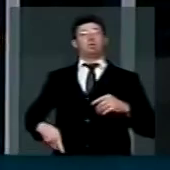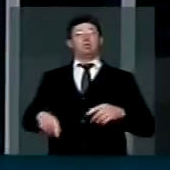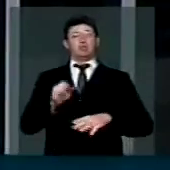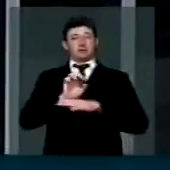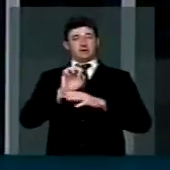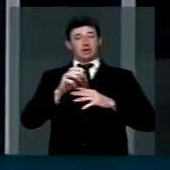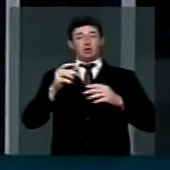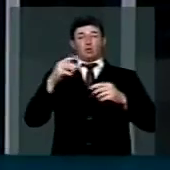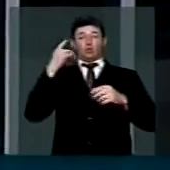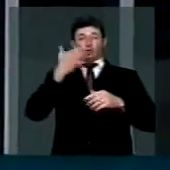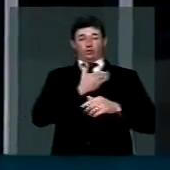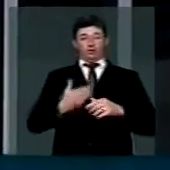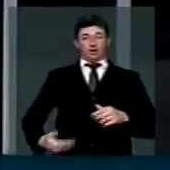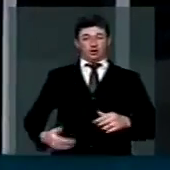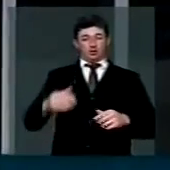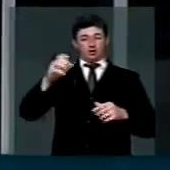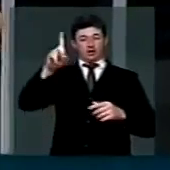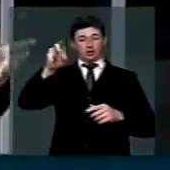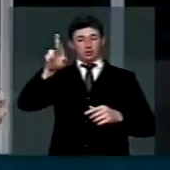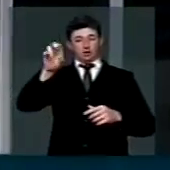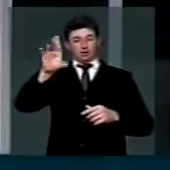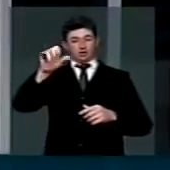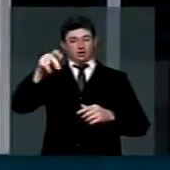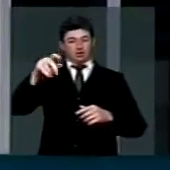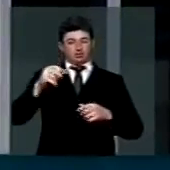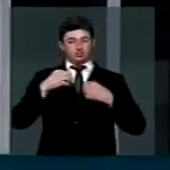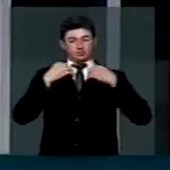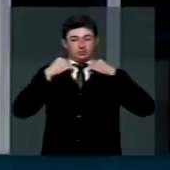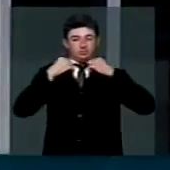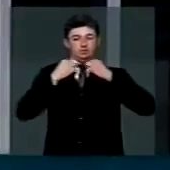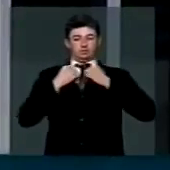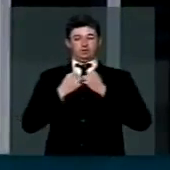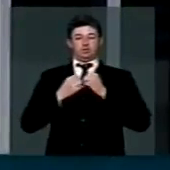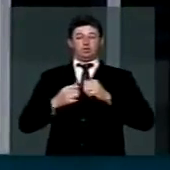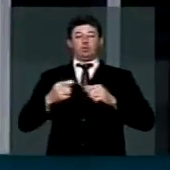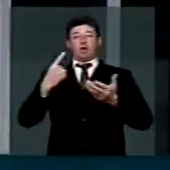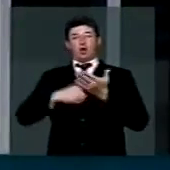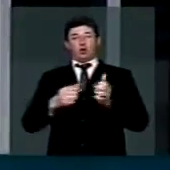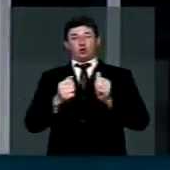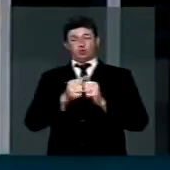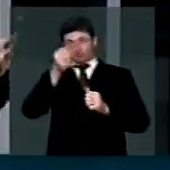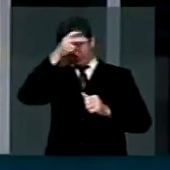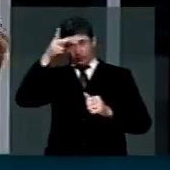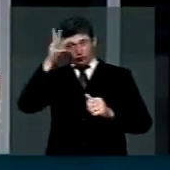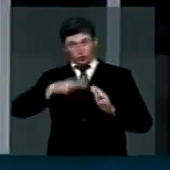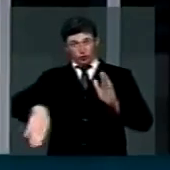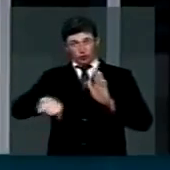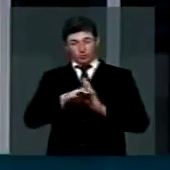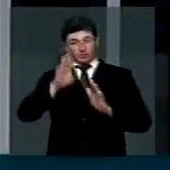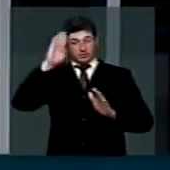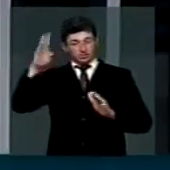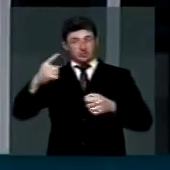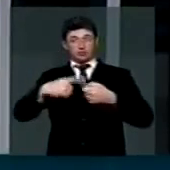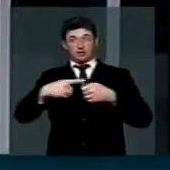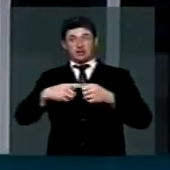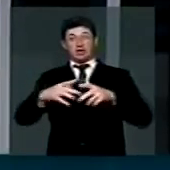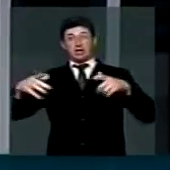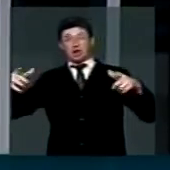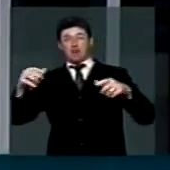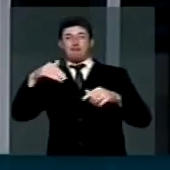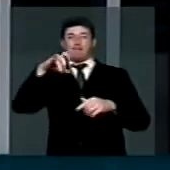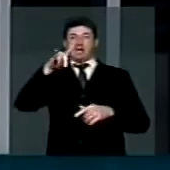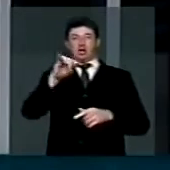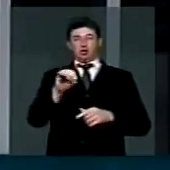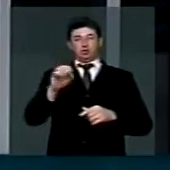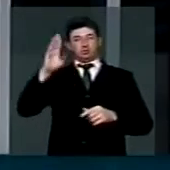pacto federativo estadual com a compreensão dos prefeitos dos grandes e médios municípios,